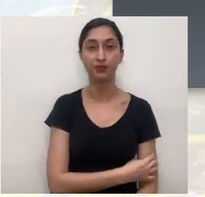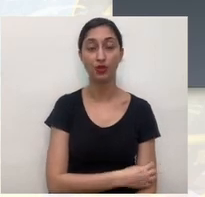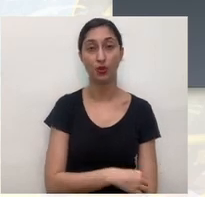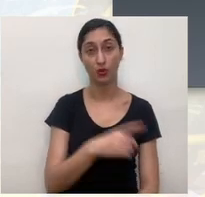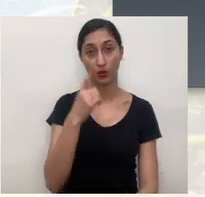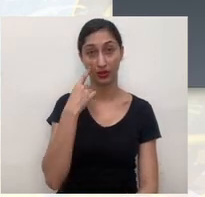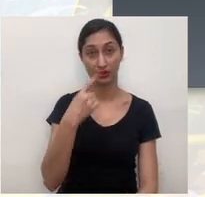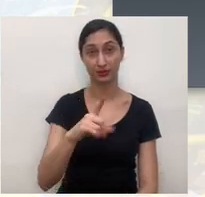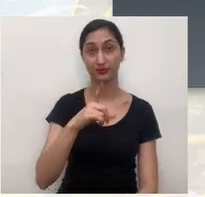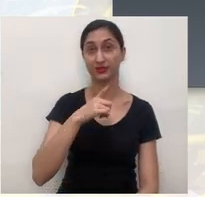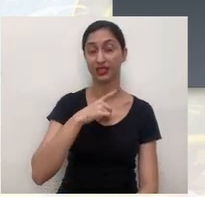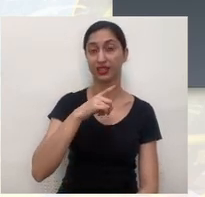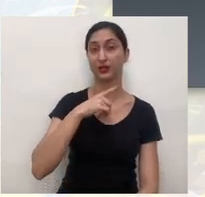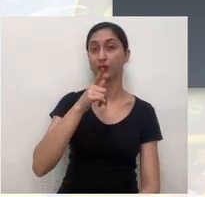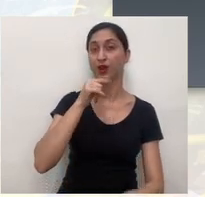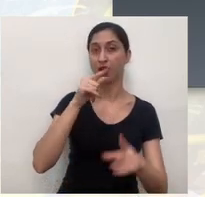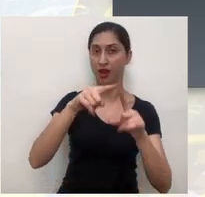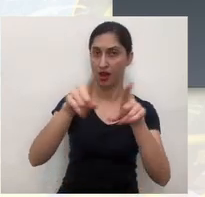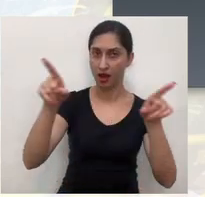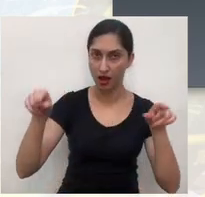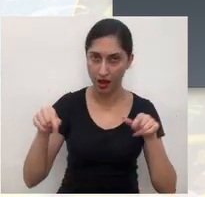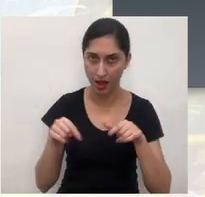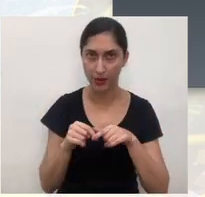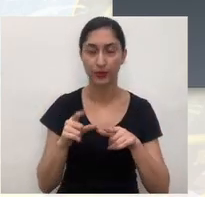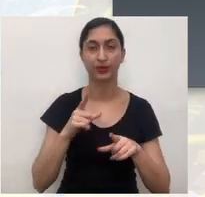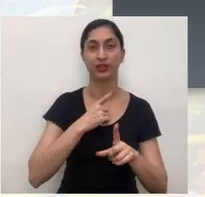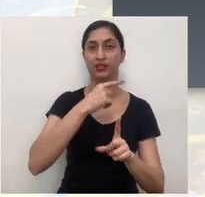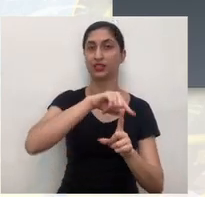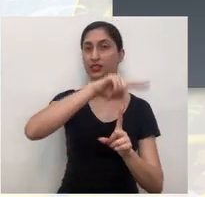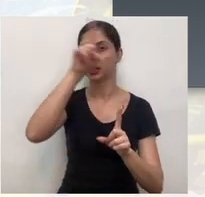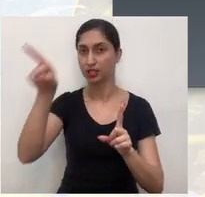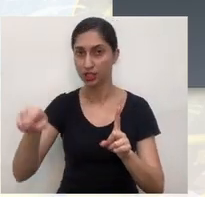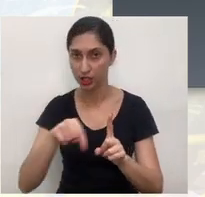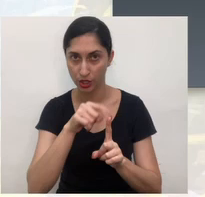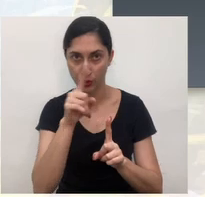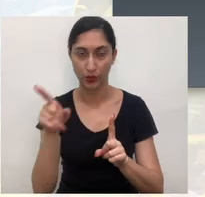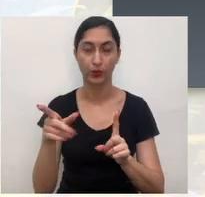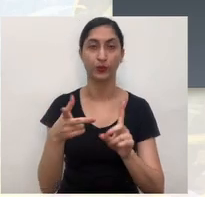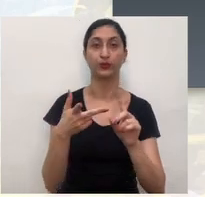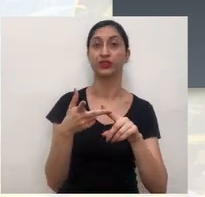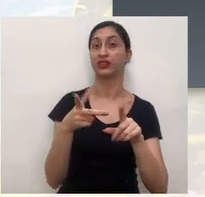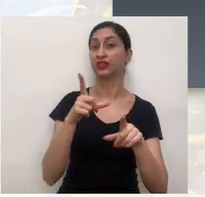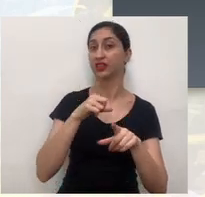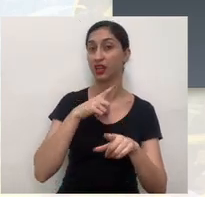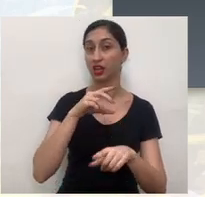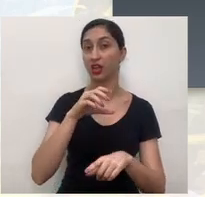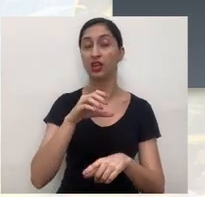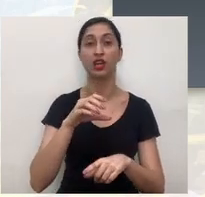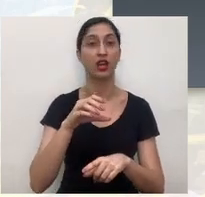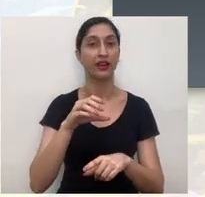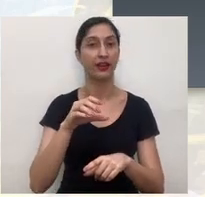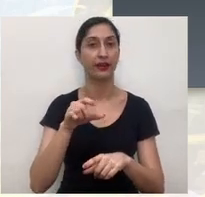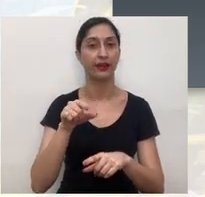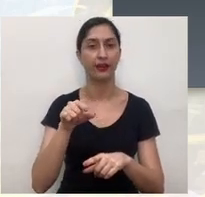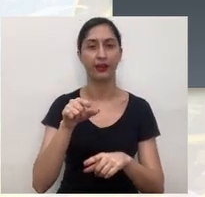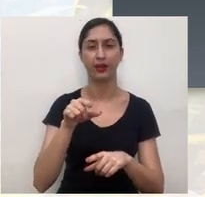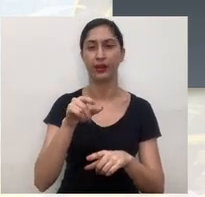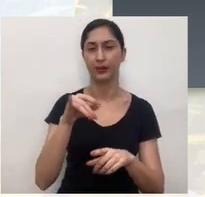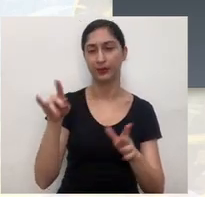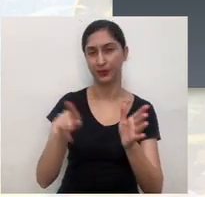arcos de círculo, linhas retas, ortogonais, uma direção ortogonal que emana da